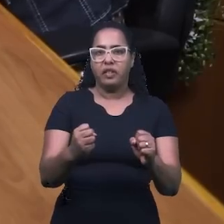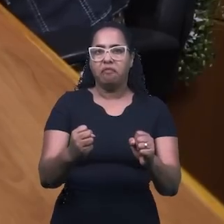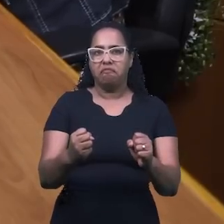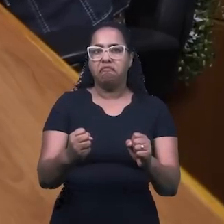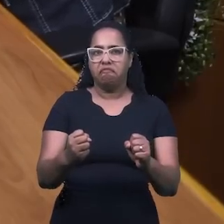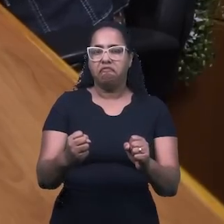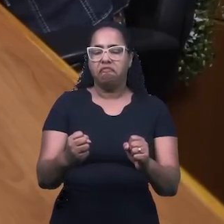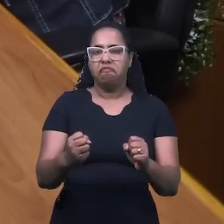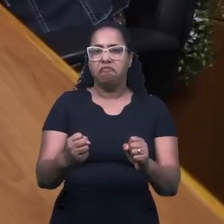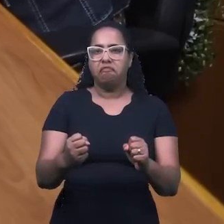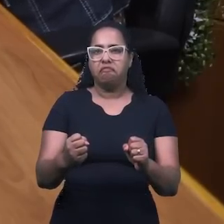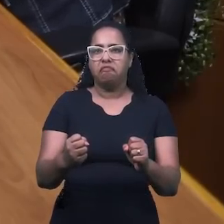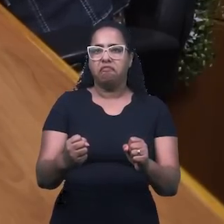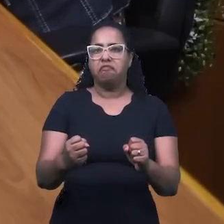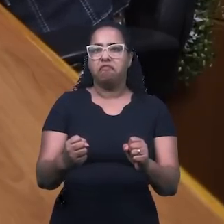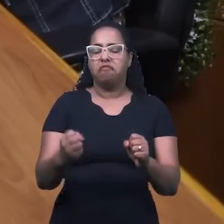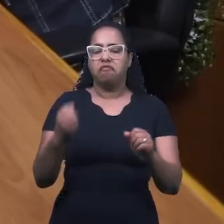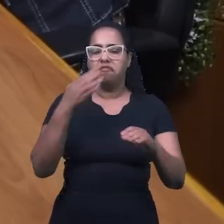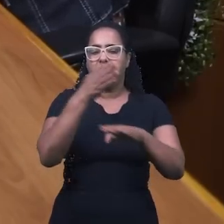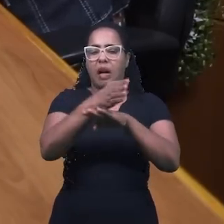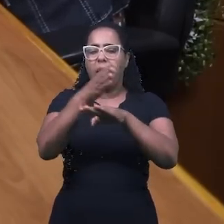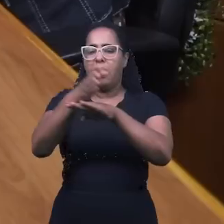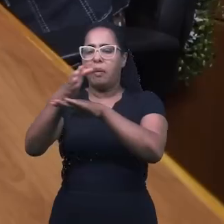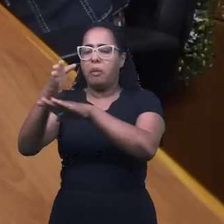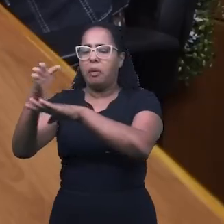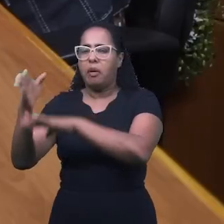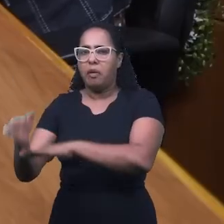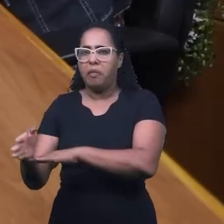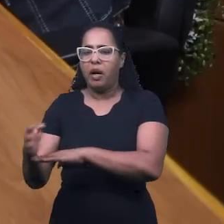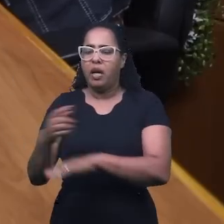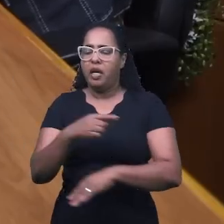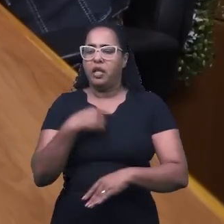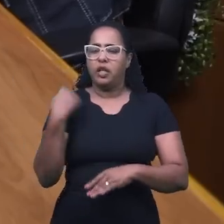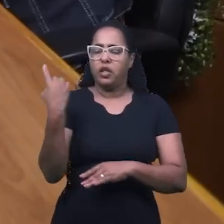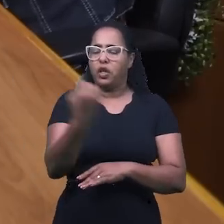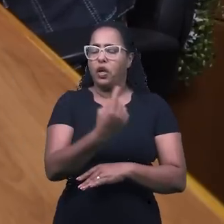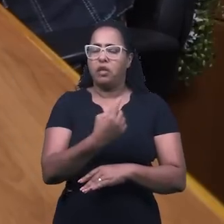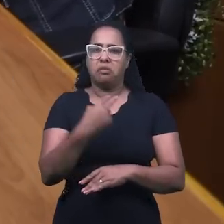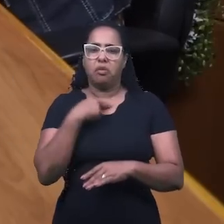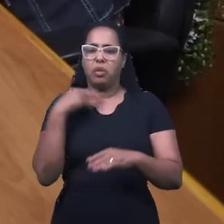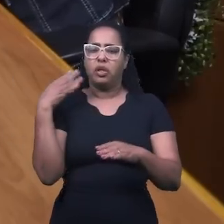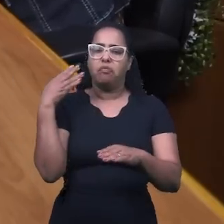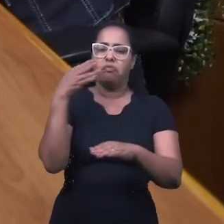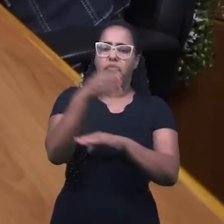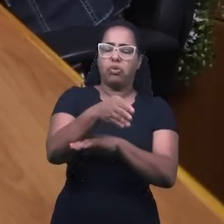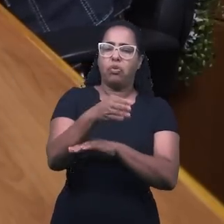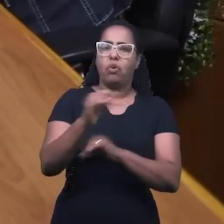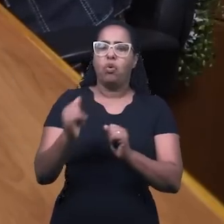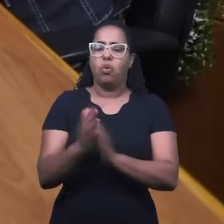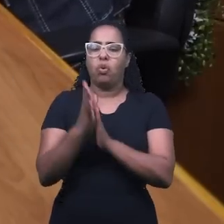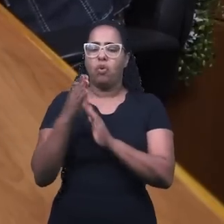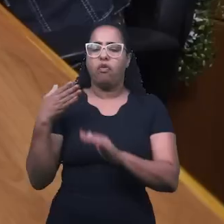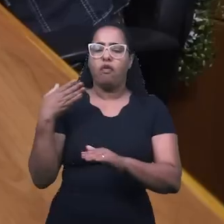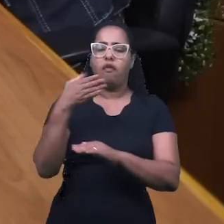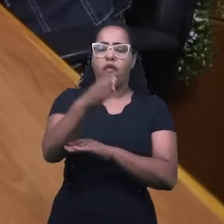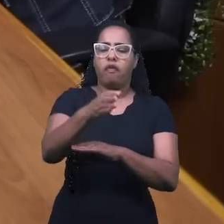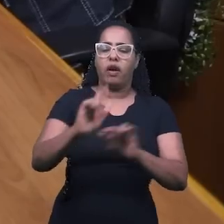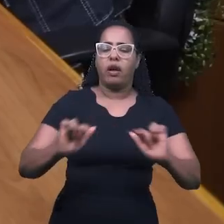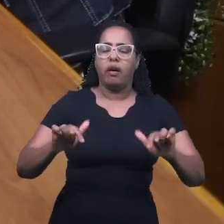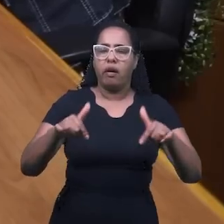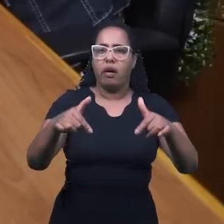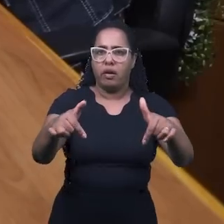extremamente poderosa. Alcança lugares que a gente realmente não pode entrar. O louvor